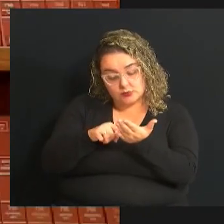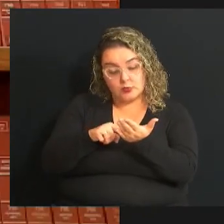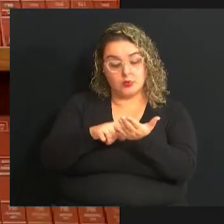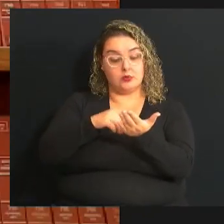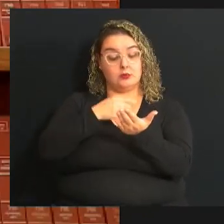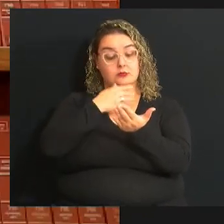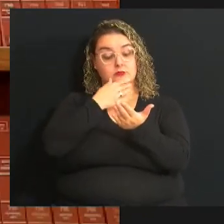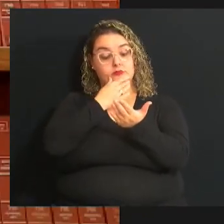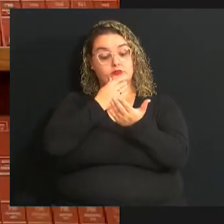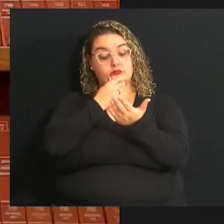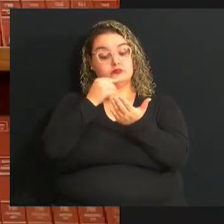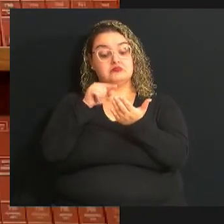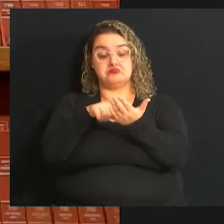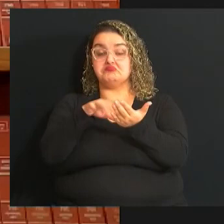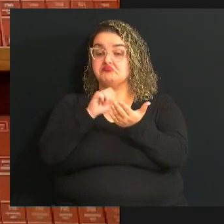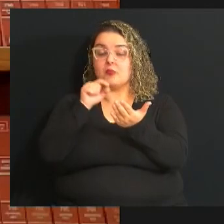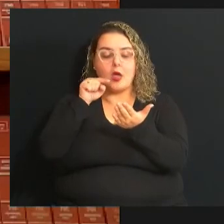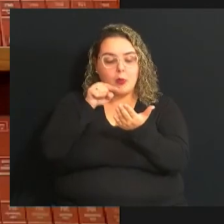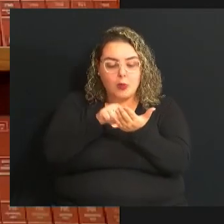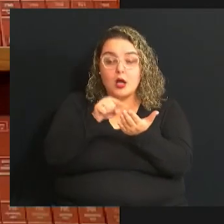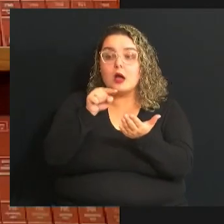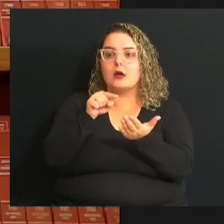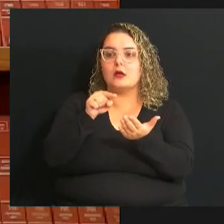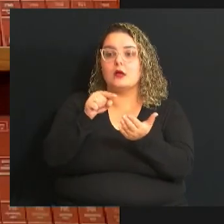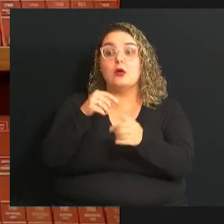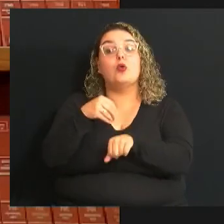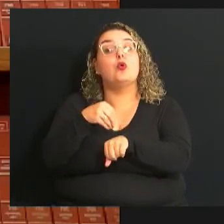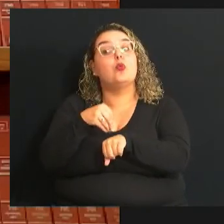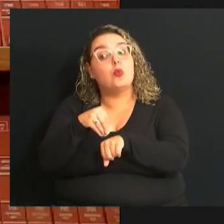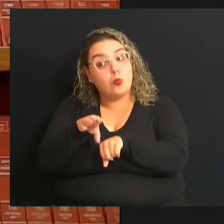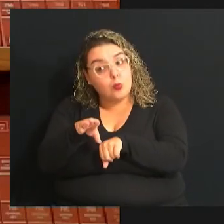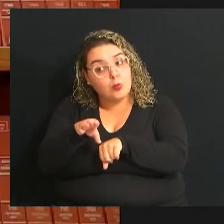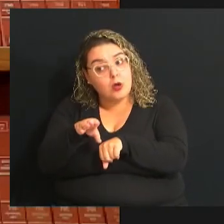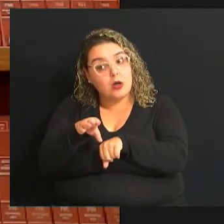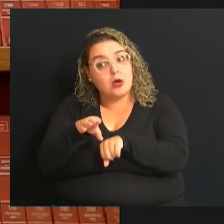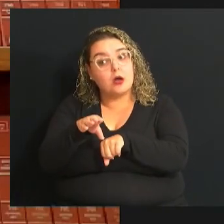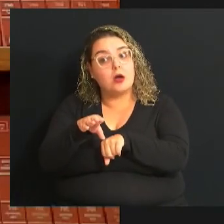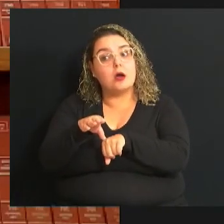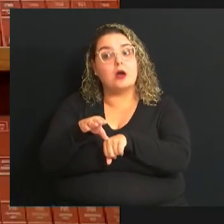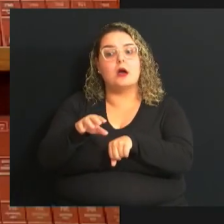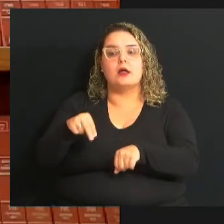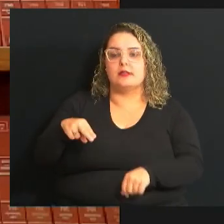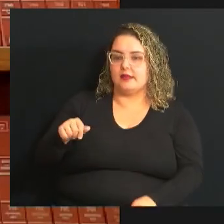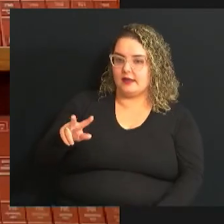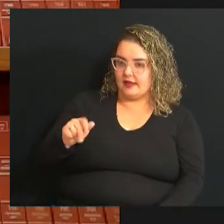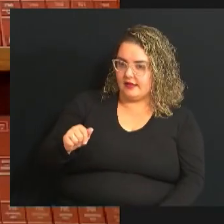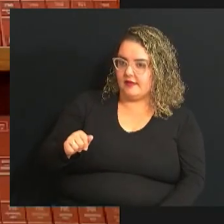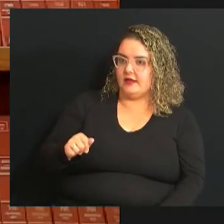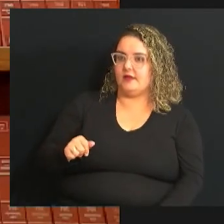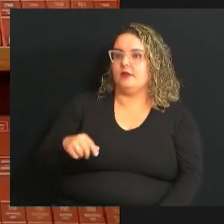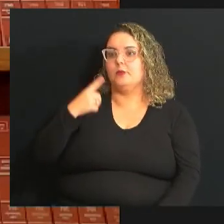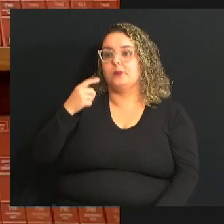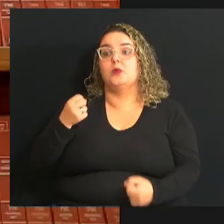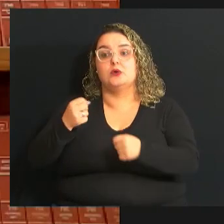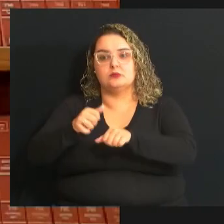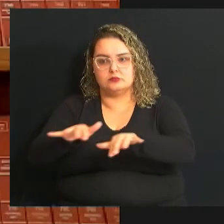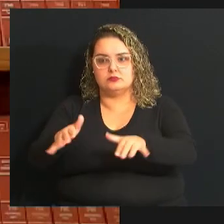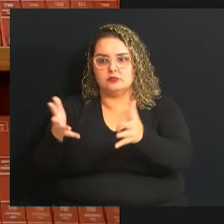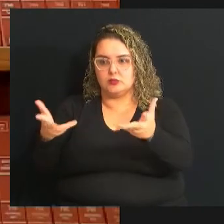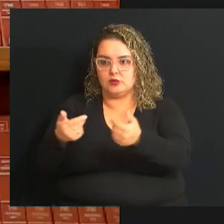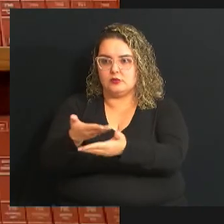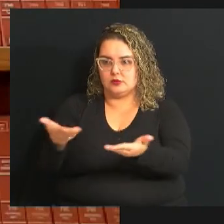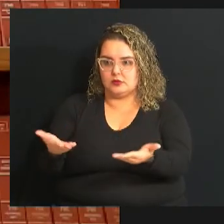modalidades, não tem problema, porém a compra ela é cancelada pelo fornecedor sobre a justificativa